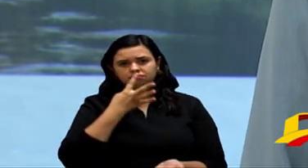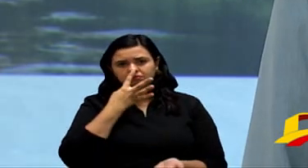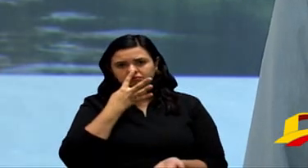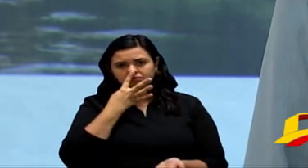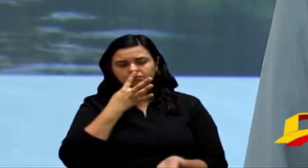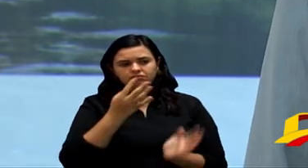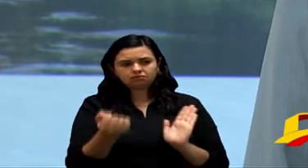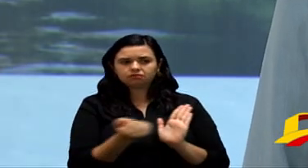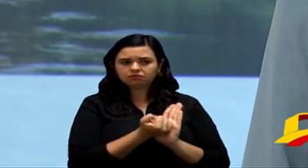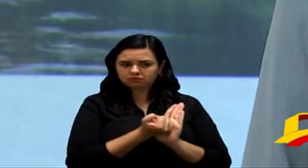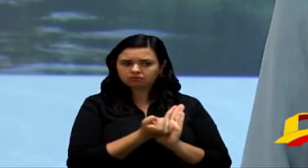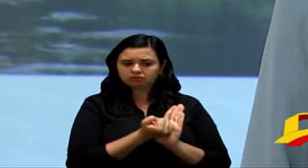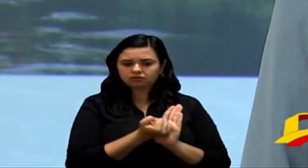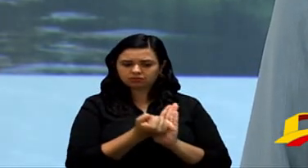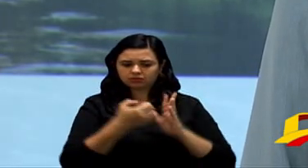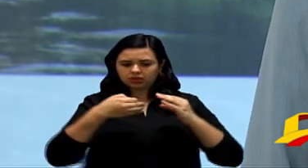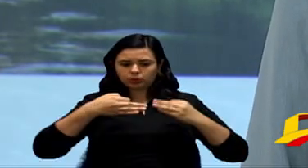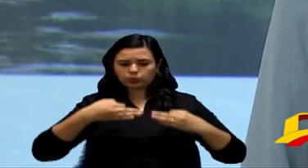título